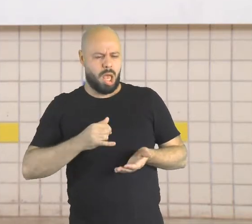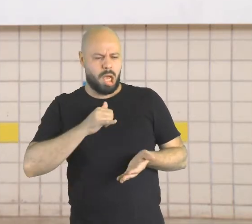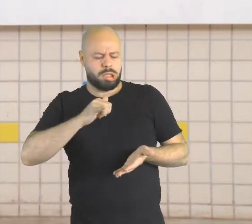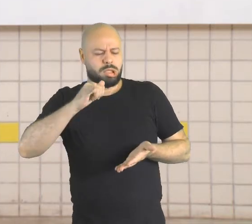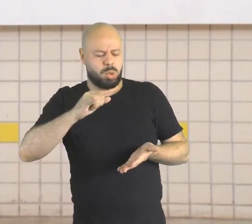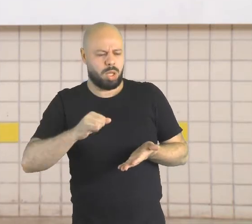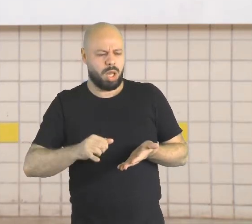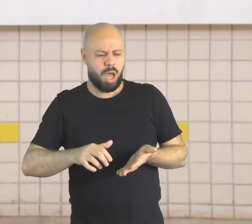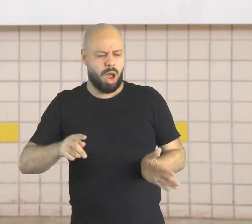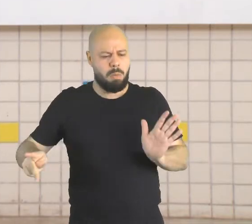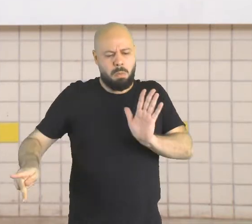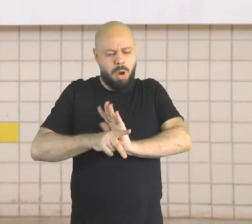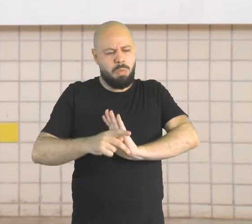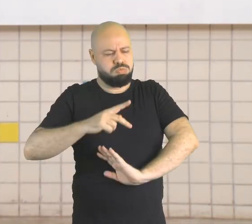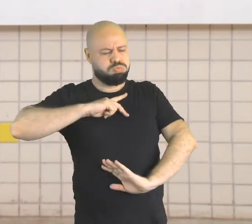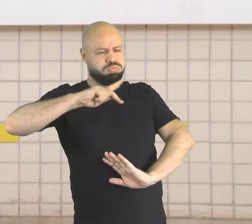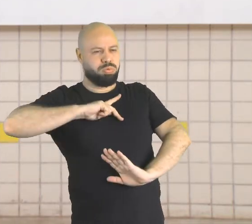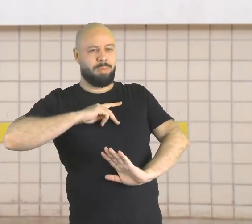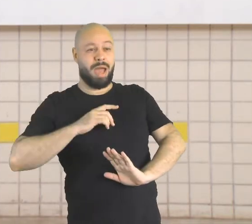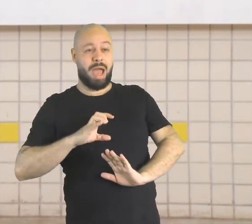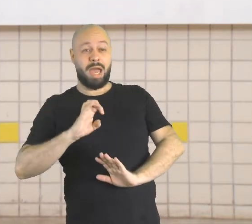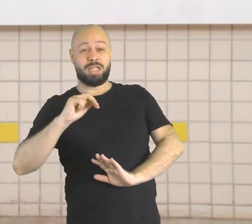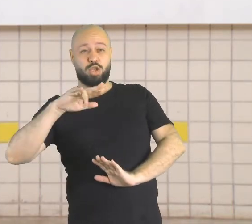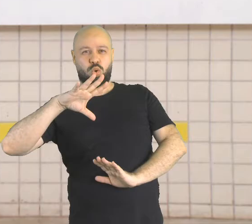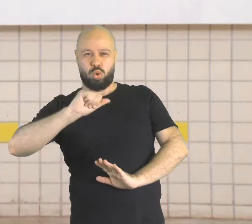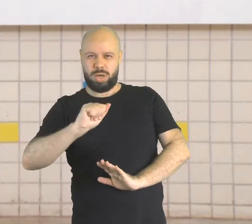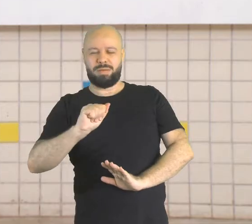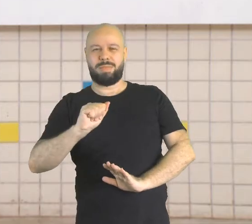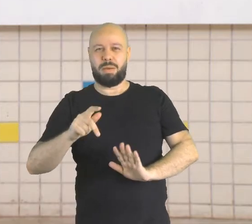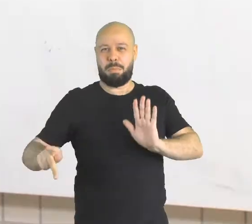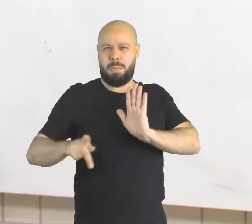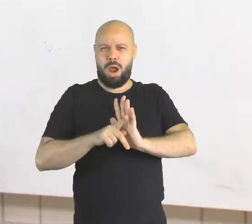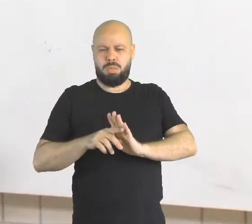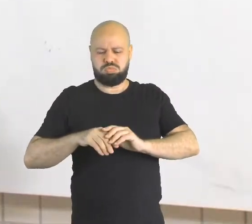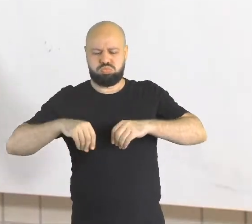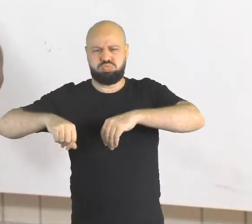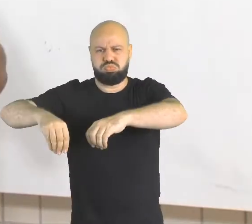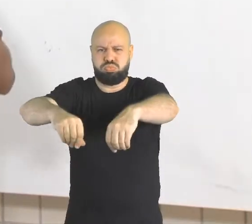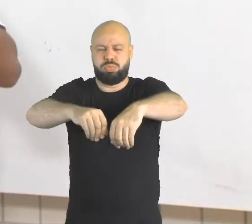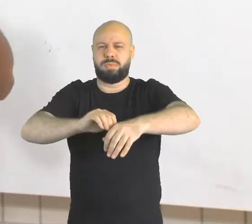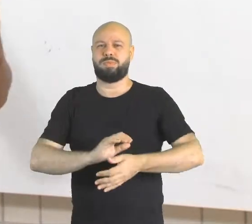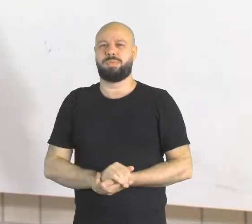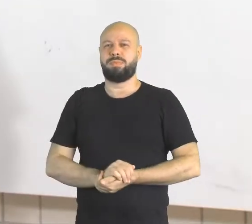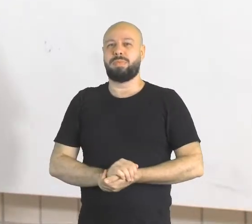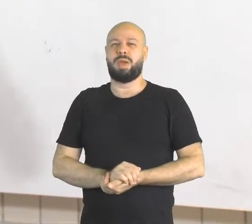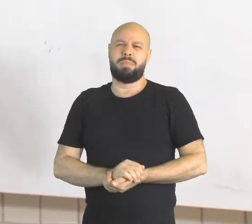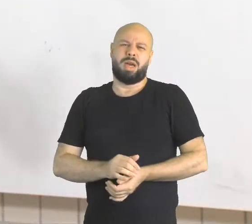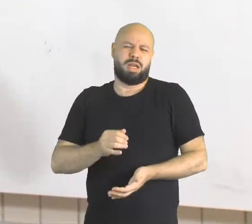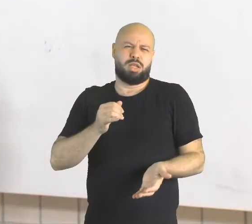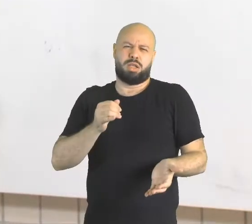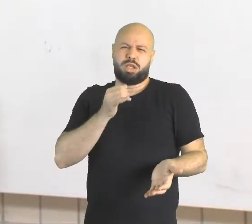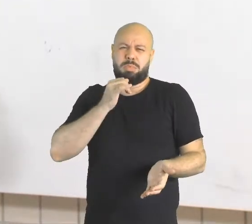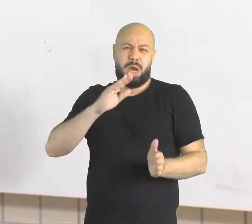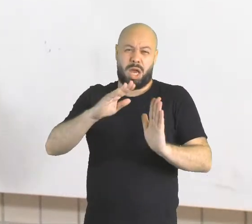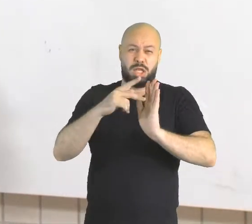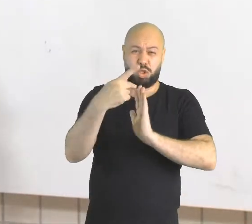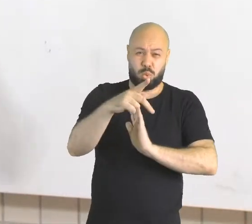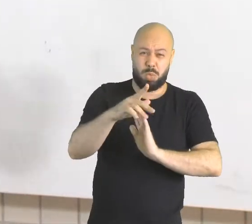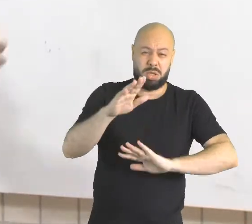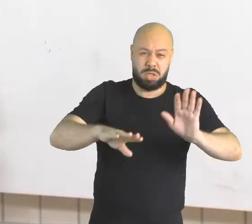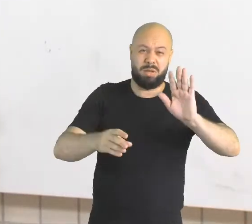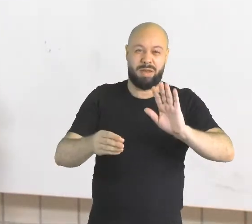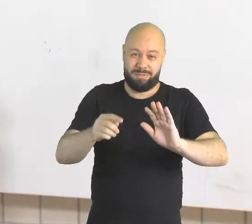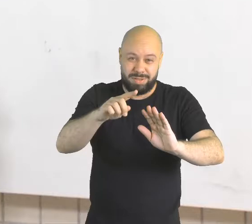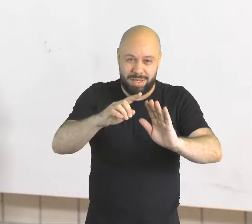terra. Era como se fosse a escritura da posse sobre a terra. É como se fosse na sua casa, na sua residência, onde você está aí